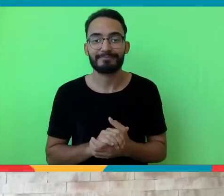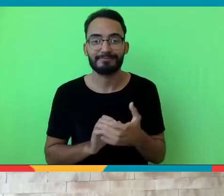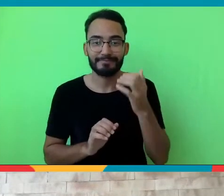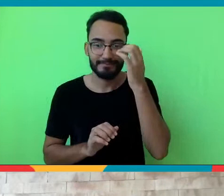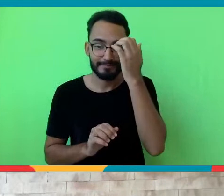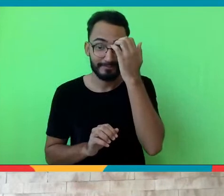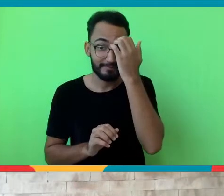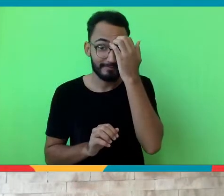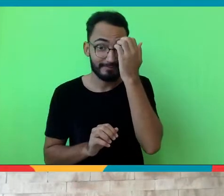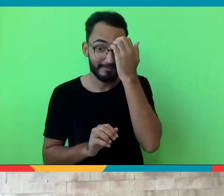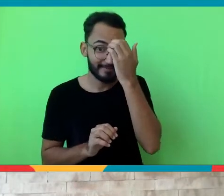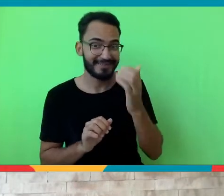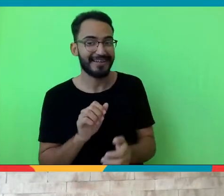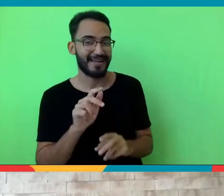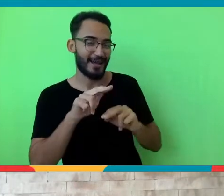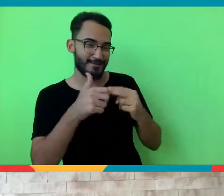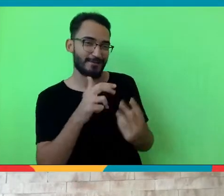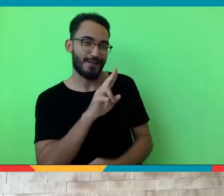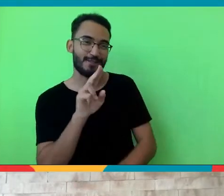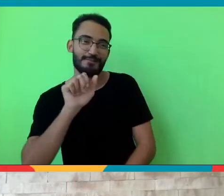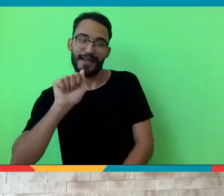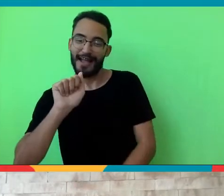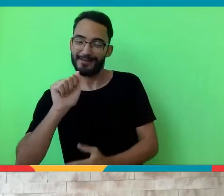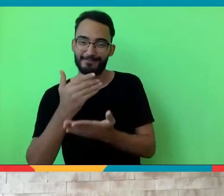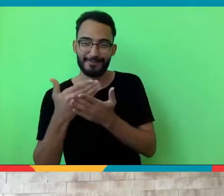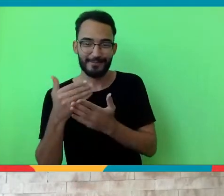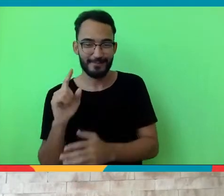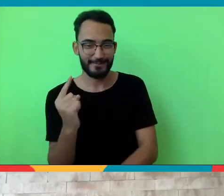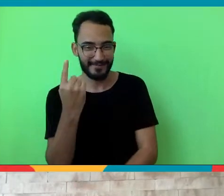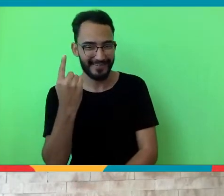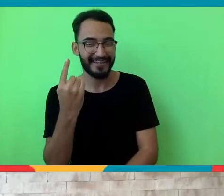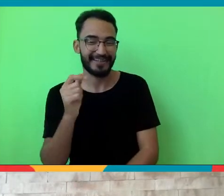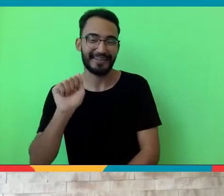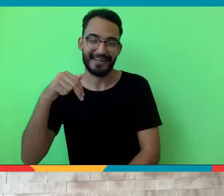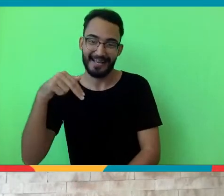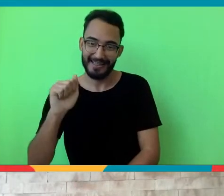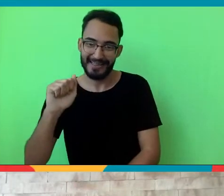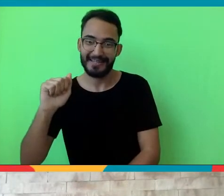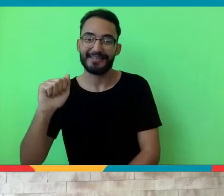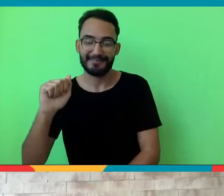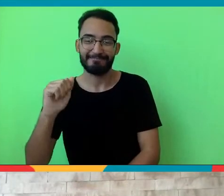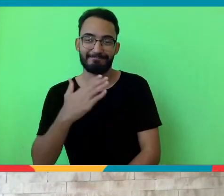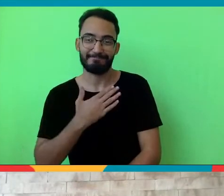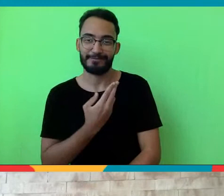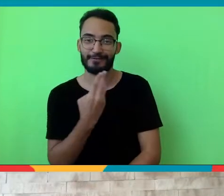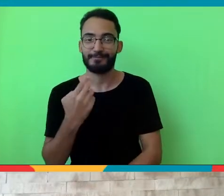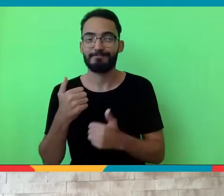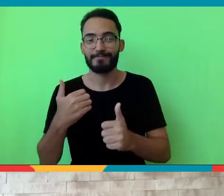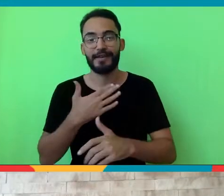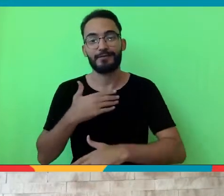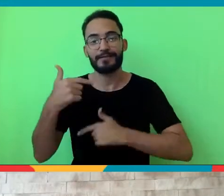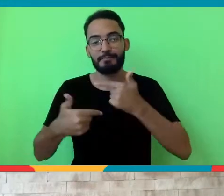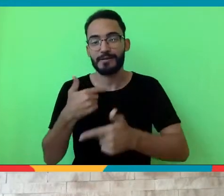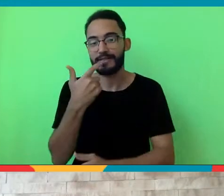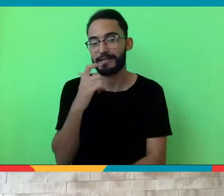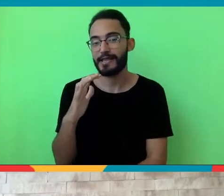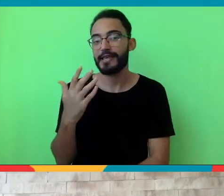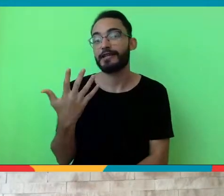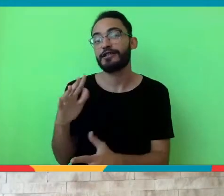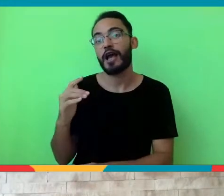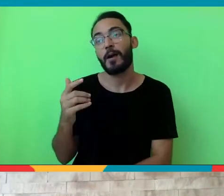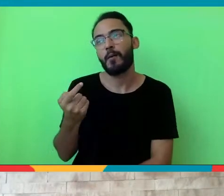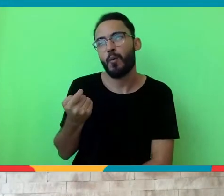A coisa da ordem alfabética, né? Bom, meu nome é Ana Marafiga. Eu trabalho na CIT há quase